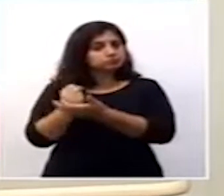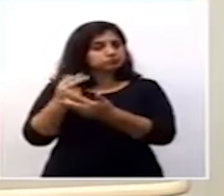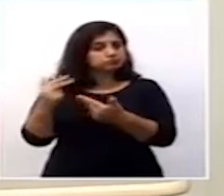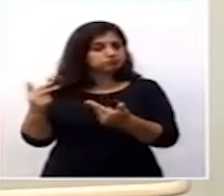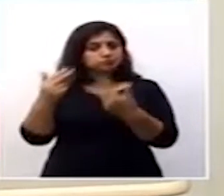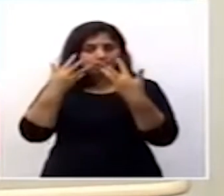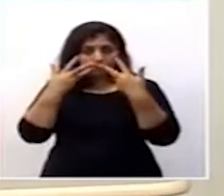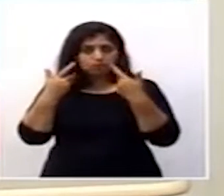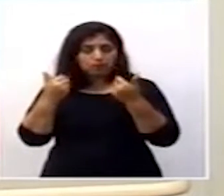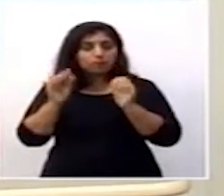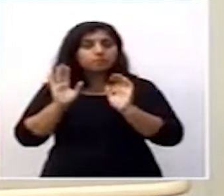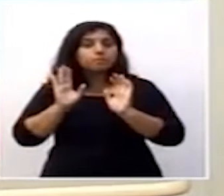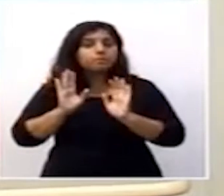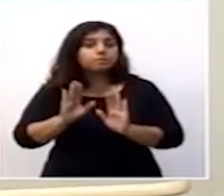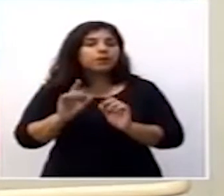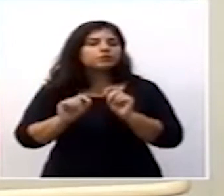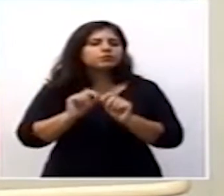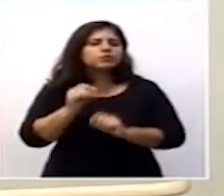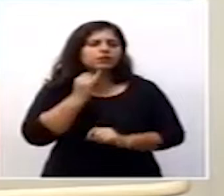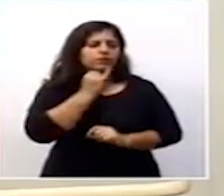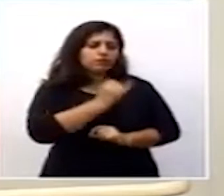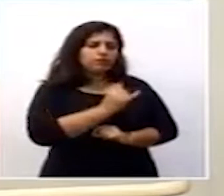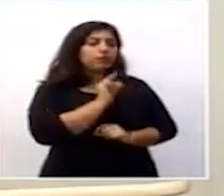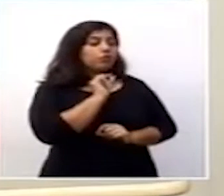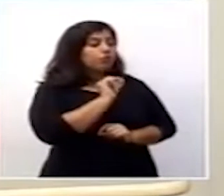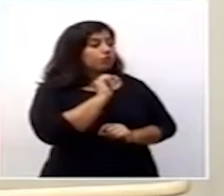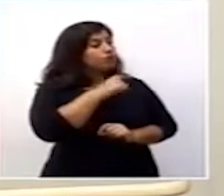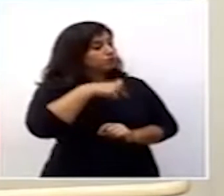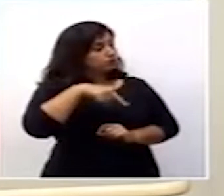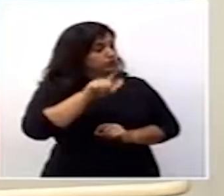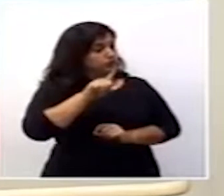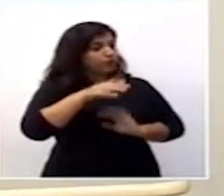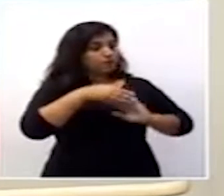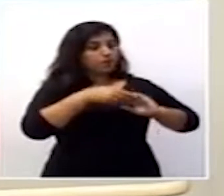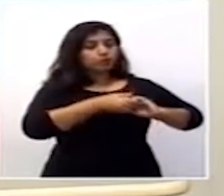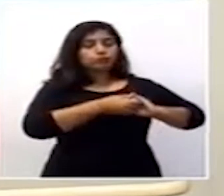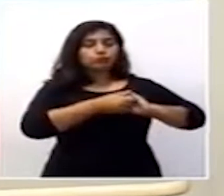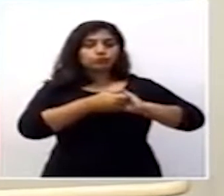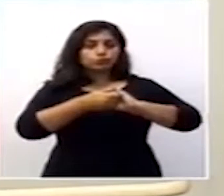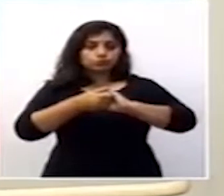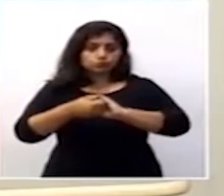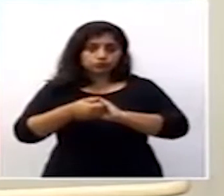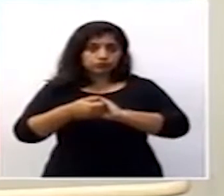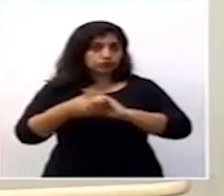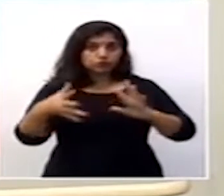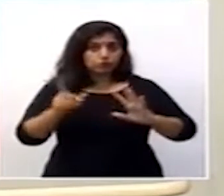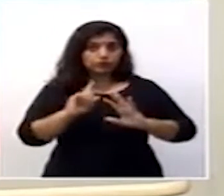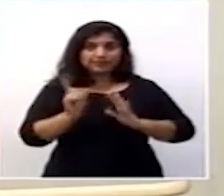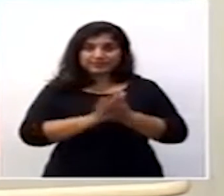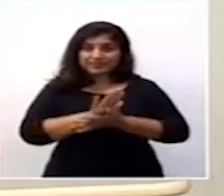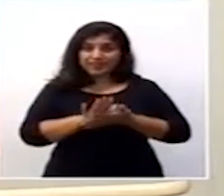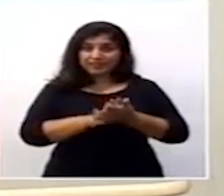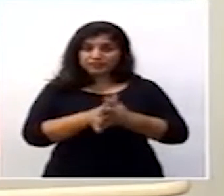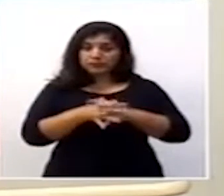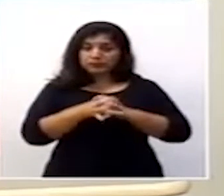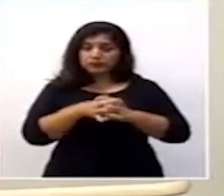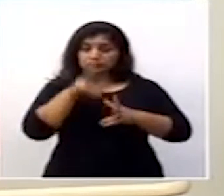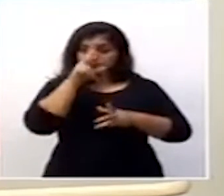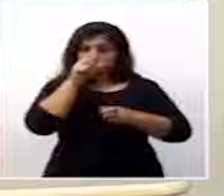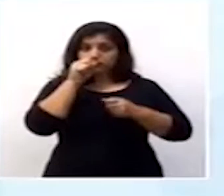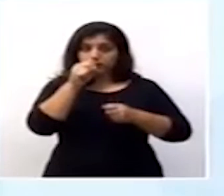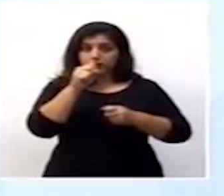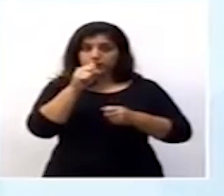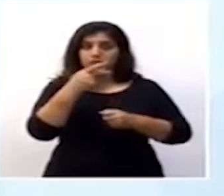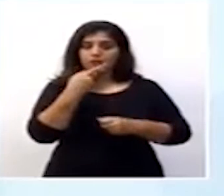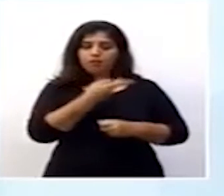caçada. Mas ele colocou para o Dalma o seguinte: você vai segurando a minha mão, você não solte ela por nada. E vai